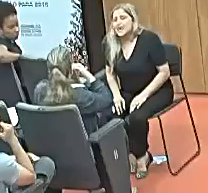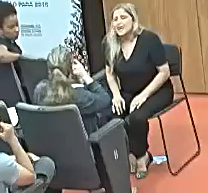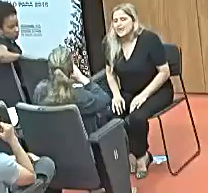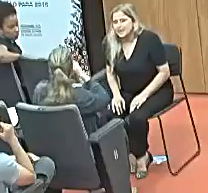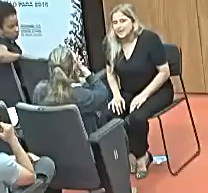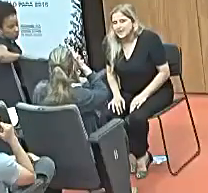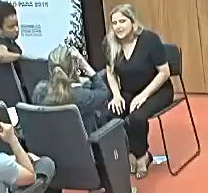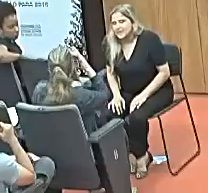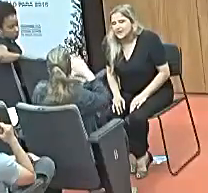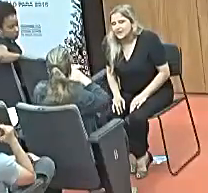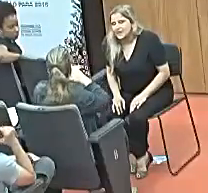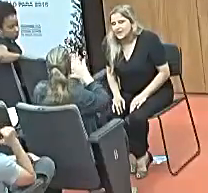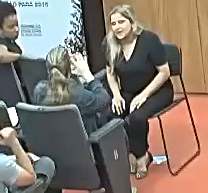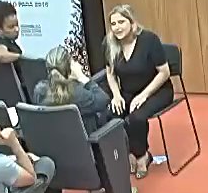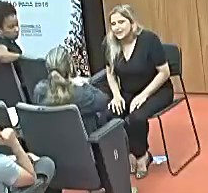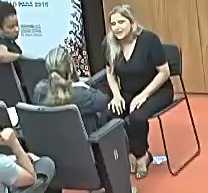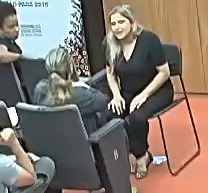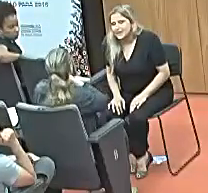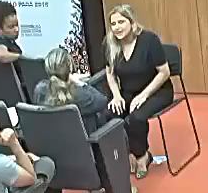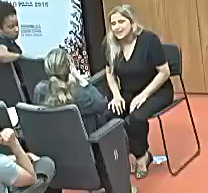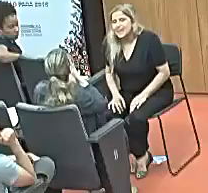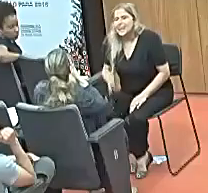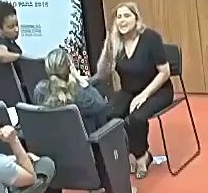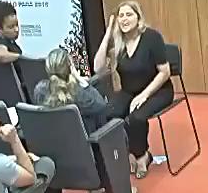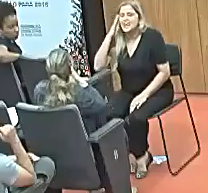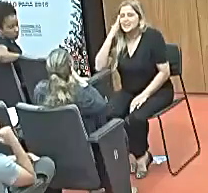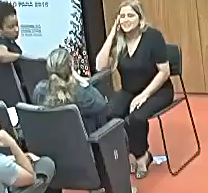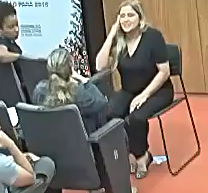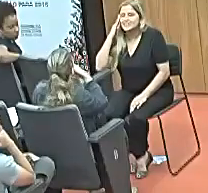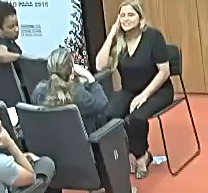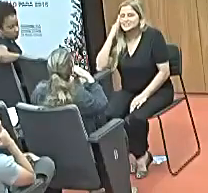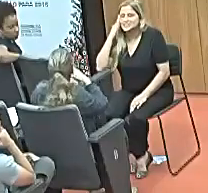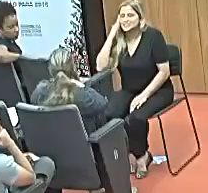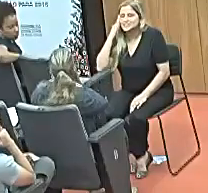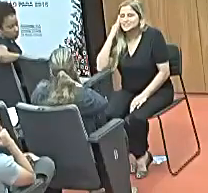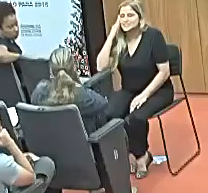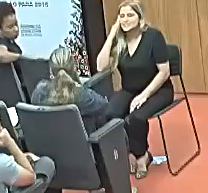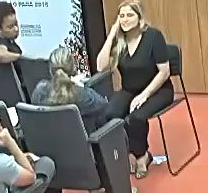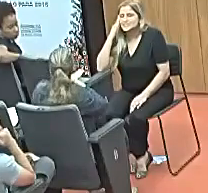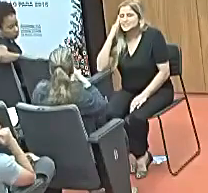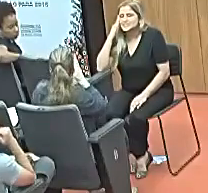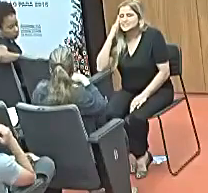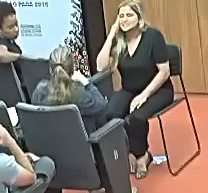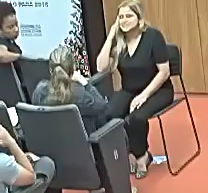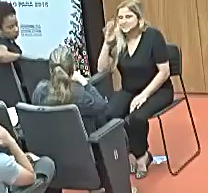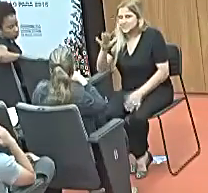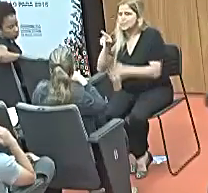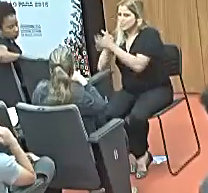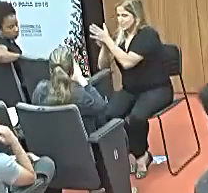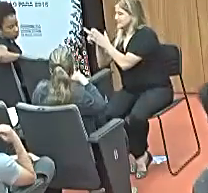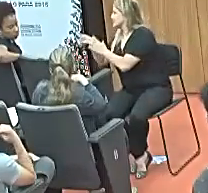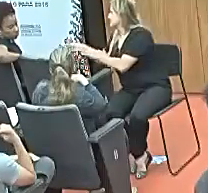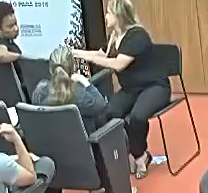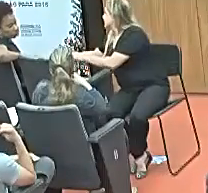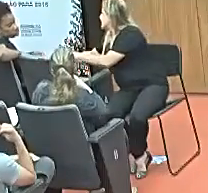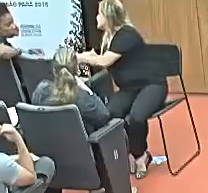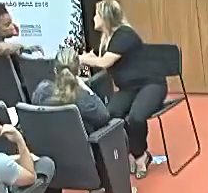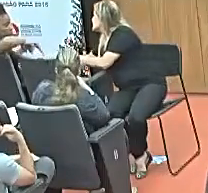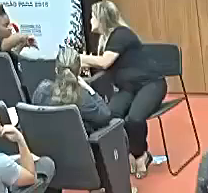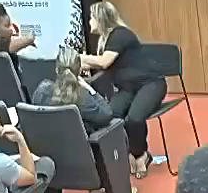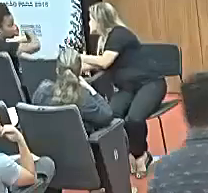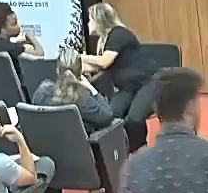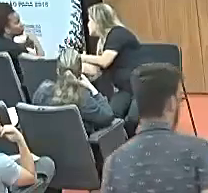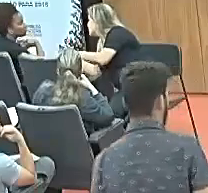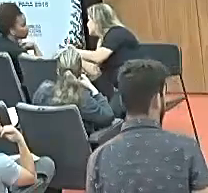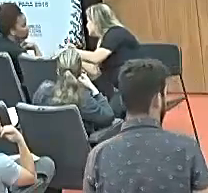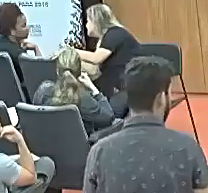óbvio e depois com as sucessivas revisões revisões essas do jec foram oriundas de uma